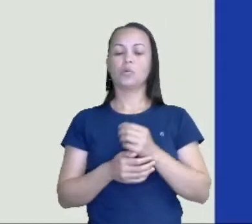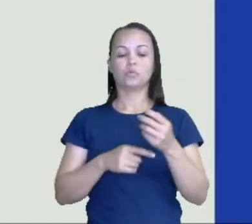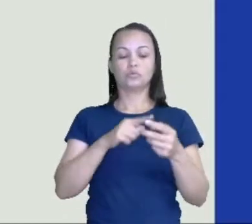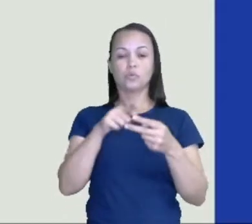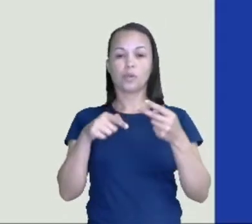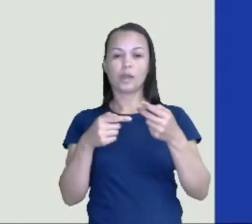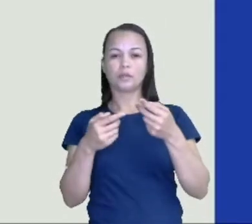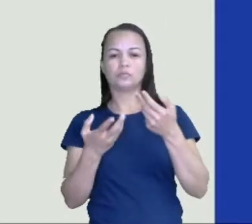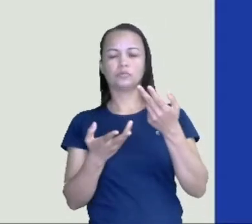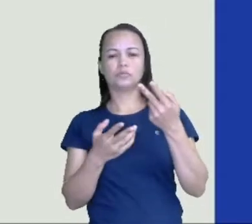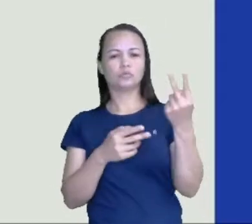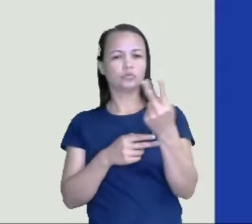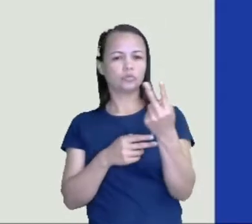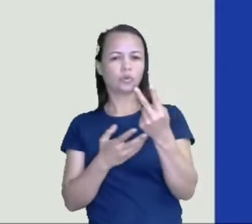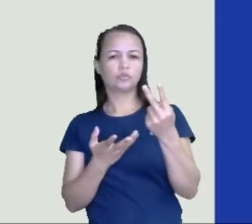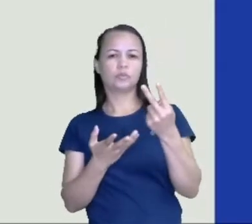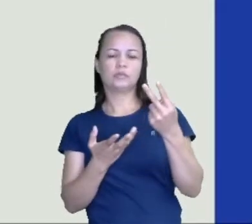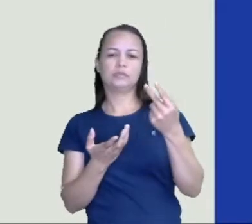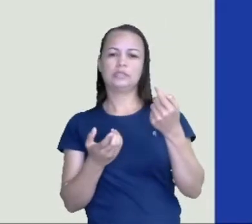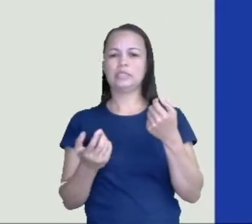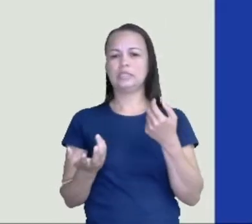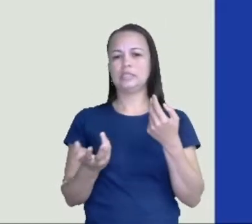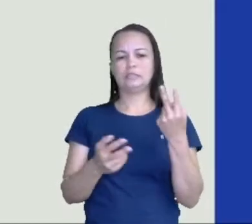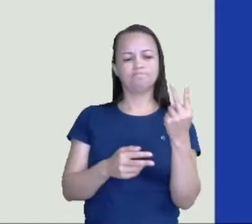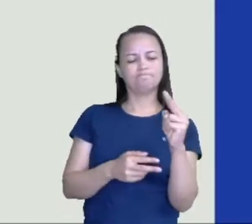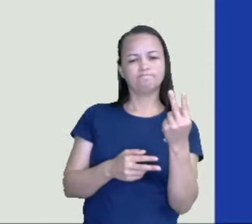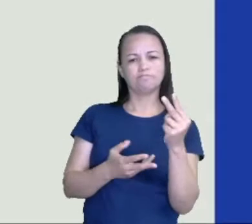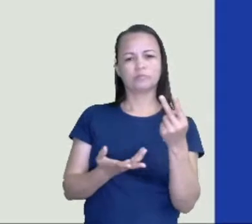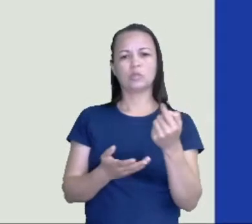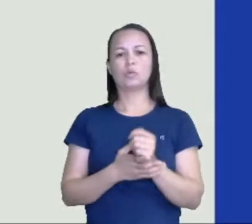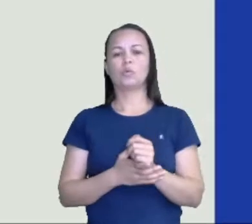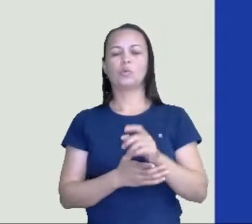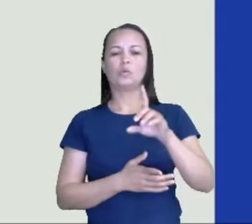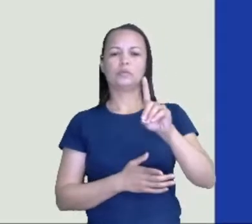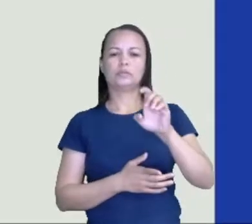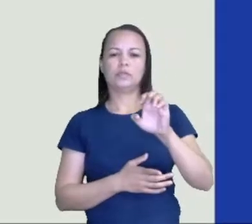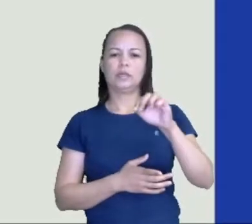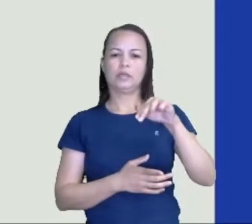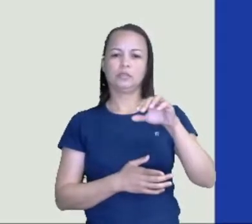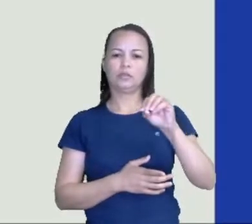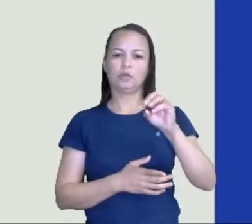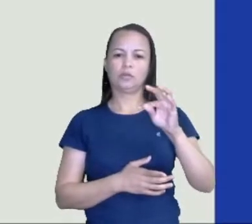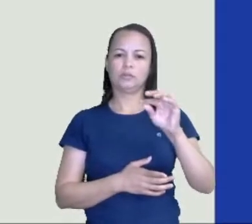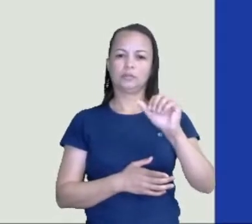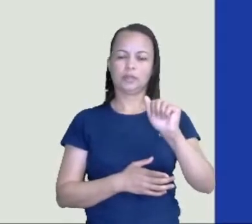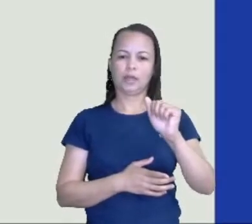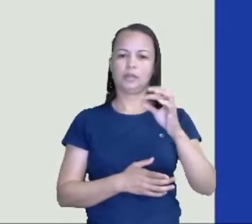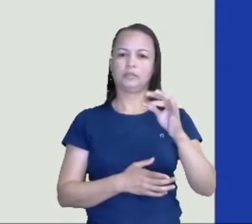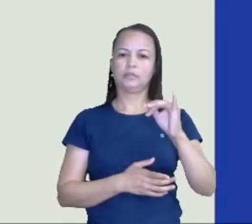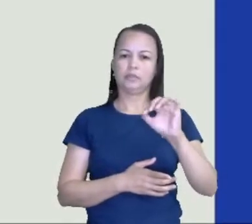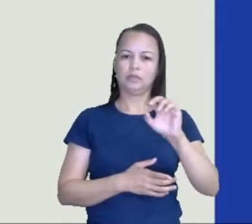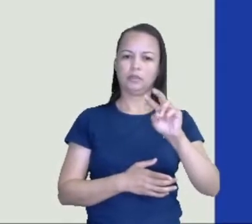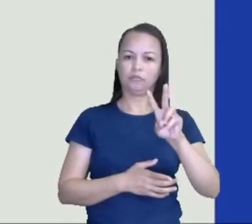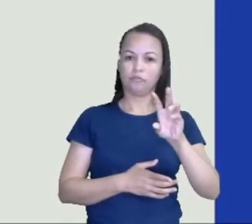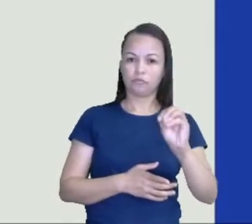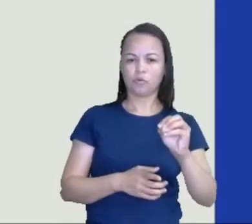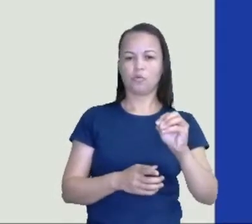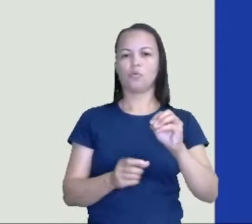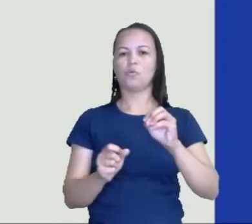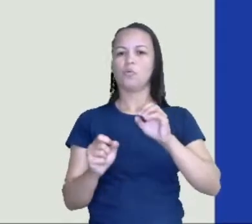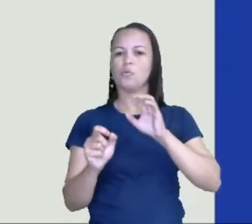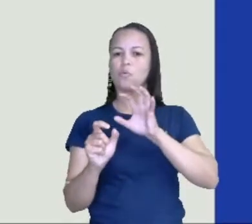dois planos de sentido distintos. O denotativo, que é o sentido literal da